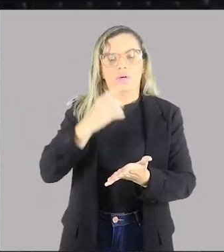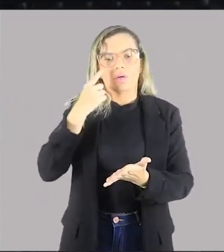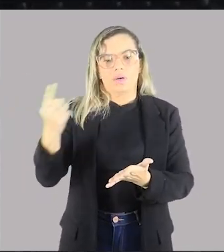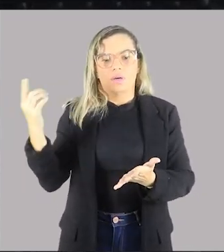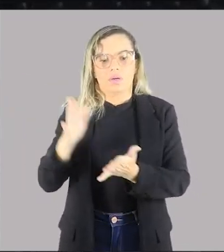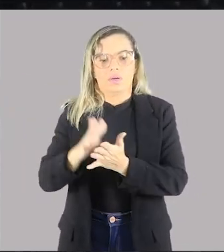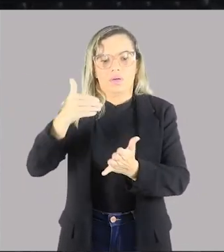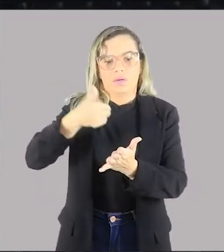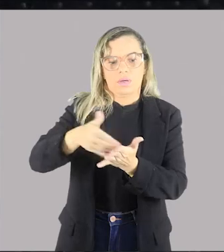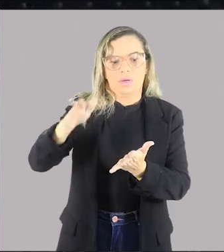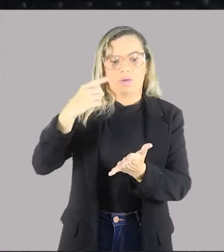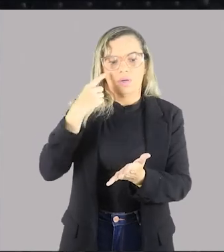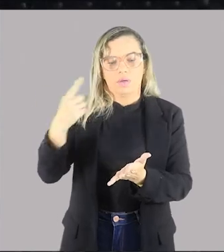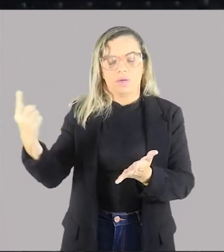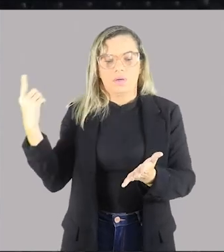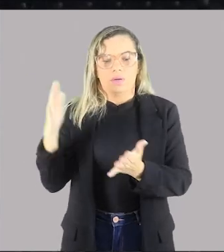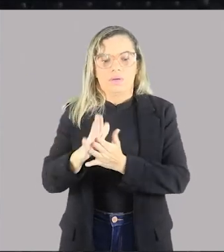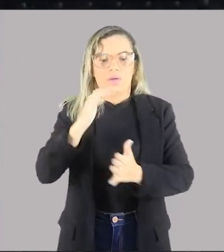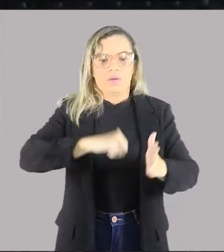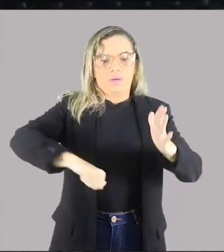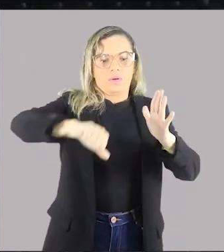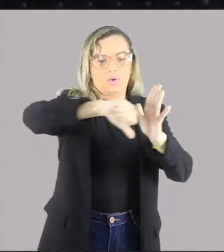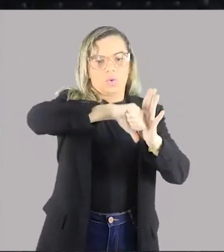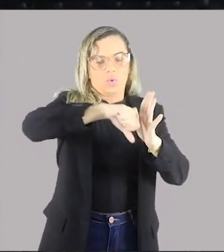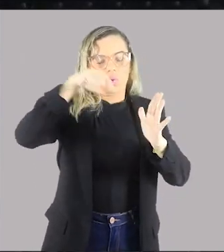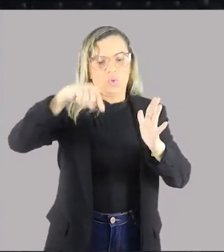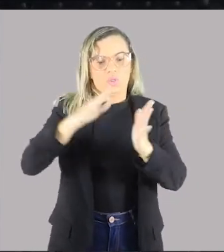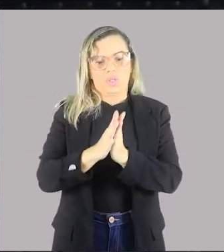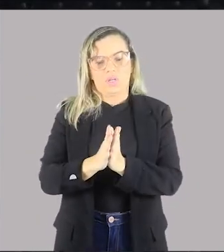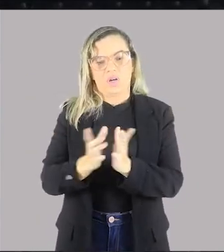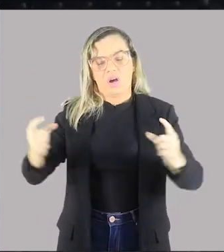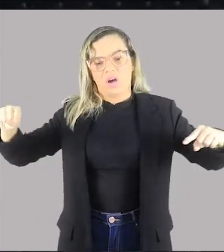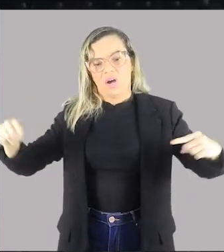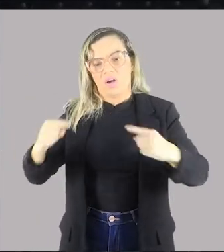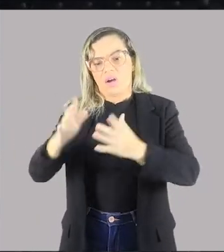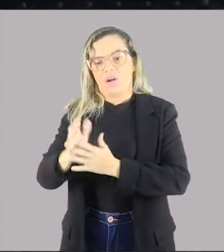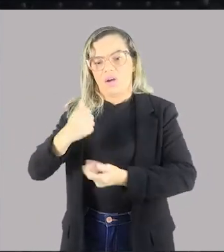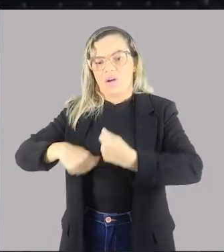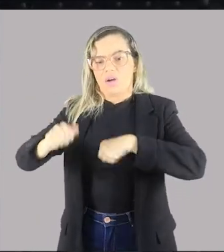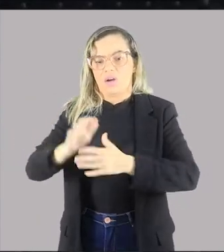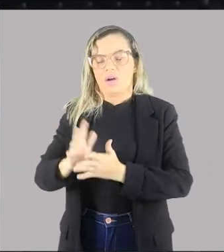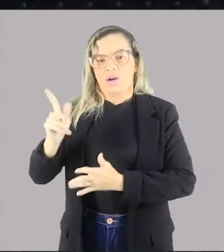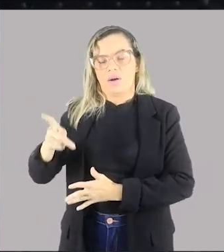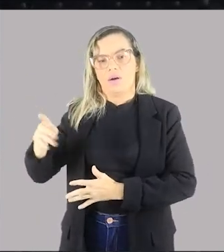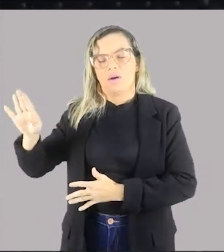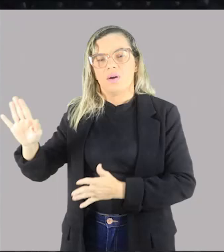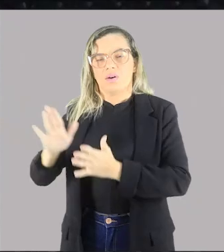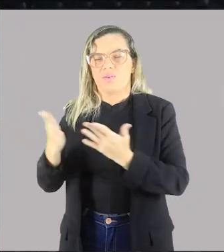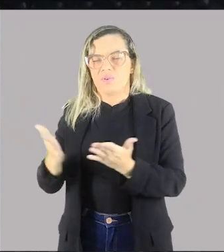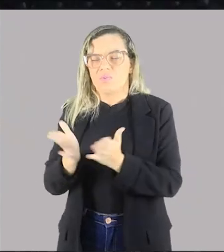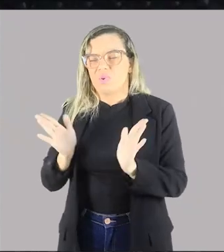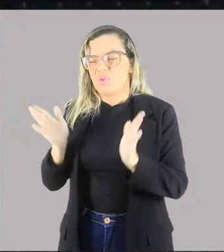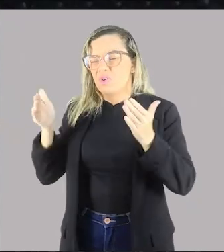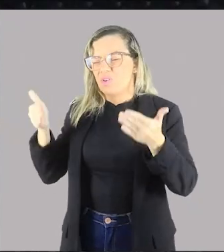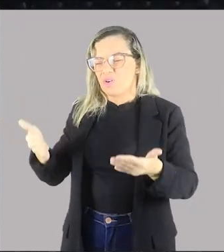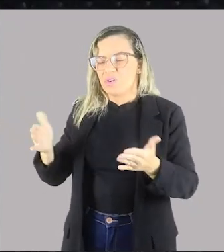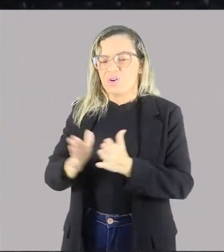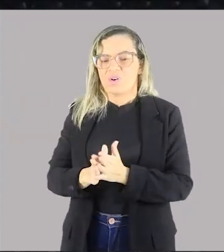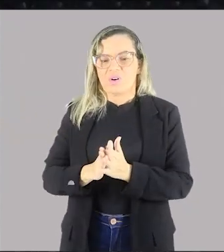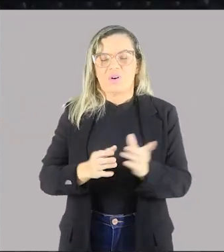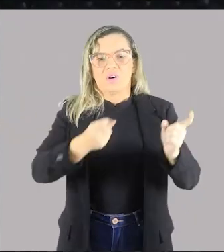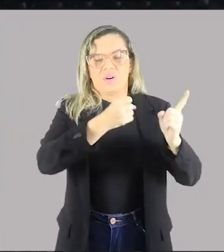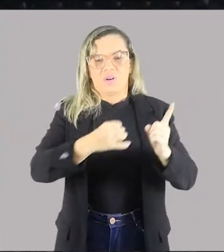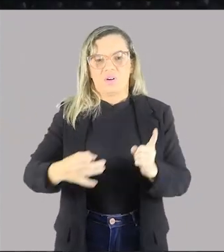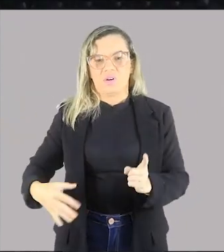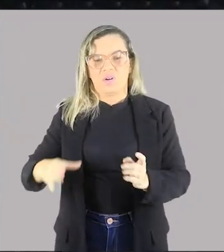de demissão. Essa infração é o crime contra a administração pública. Não vamos nos ater a esses crimes porque eles estão descritos no